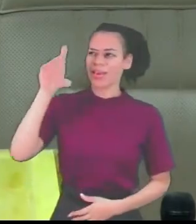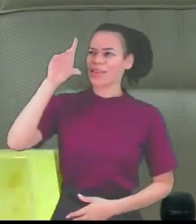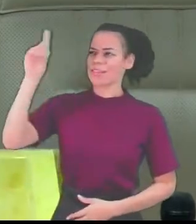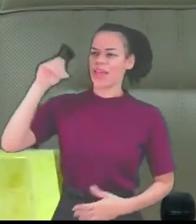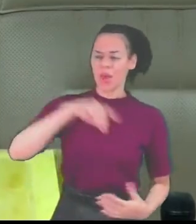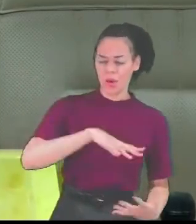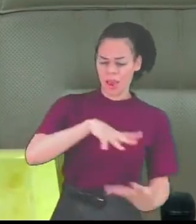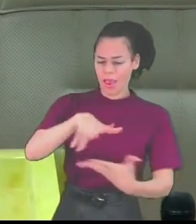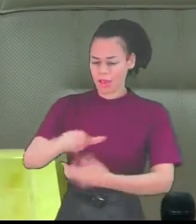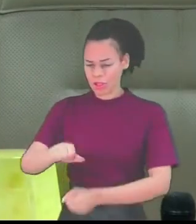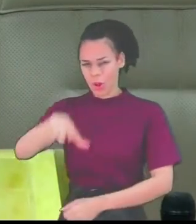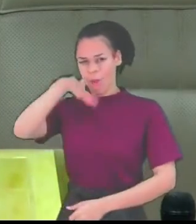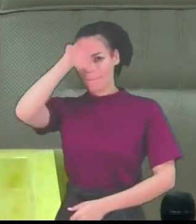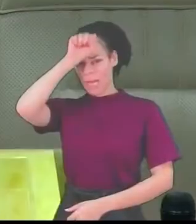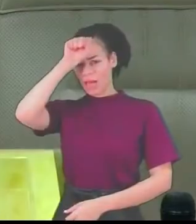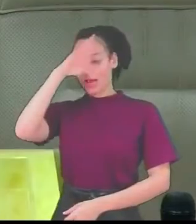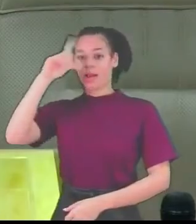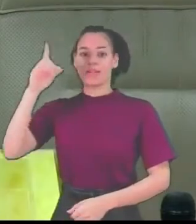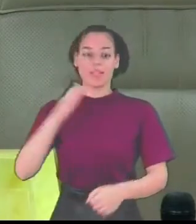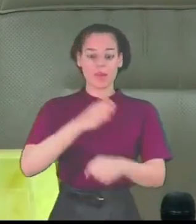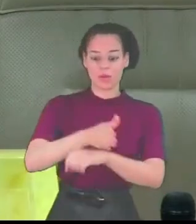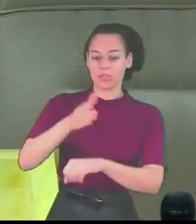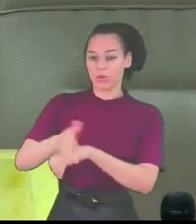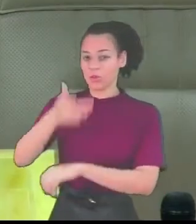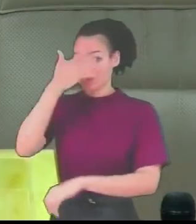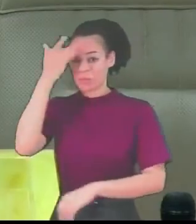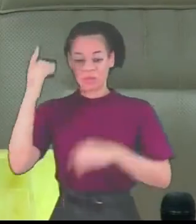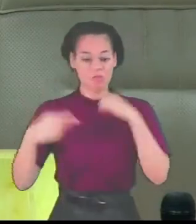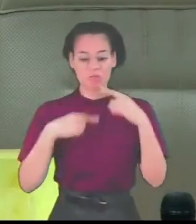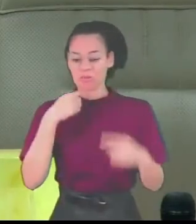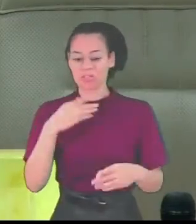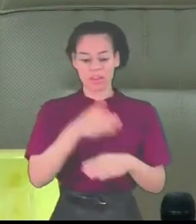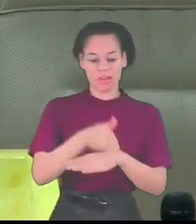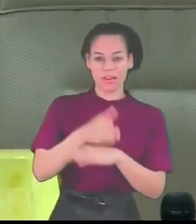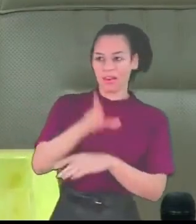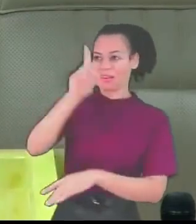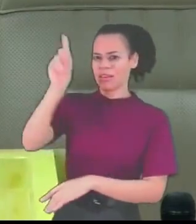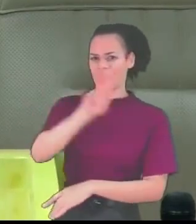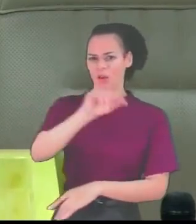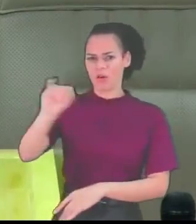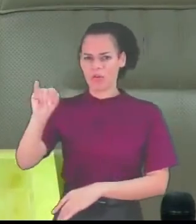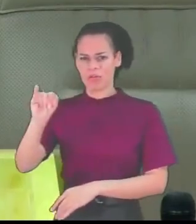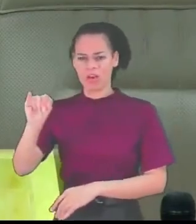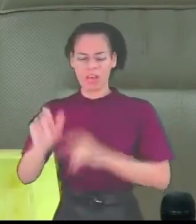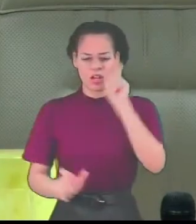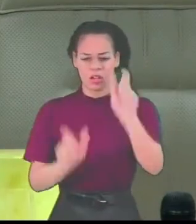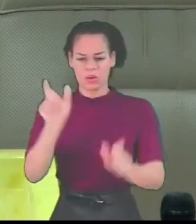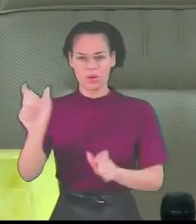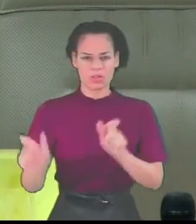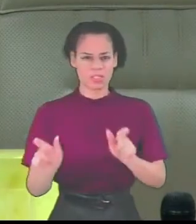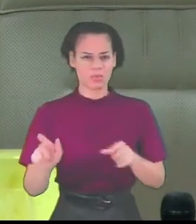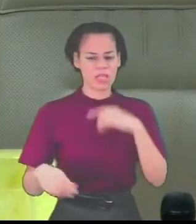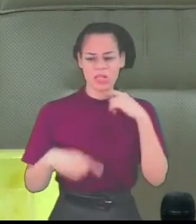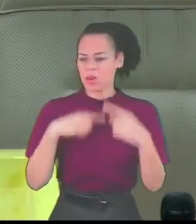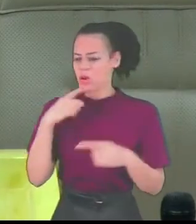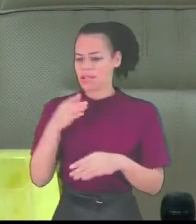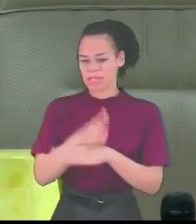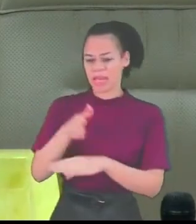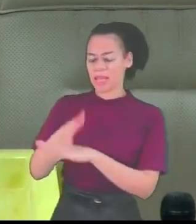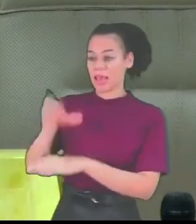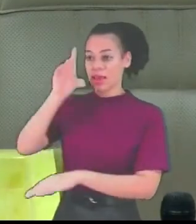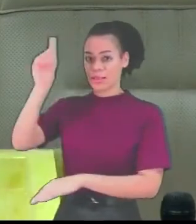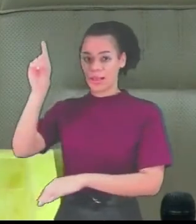diante ele entra onde ninguém pode entrar ele vai aonde ninguém pode rir ele toca ninguém pode tocar